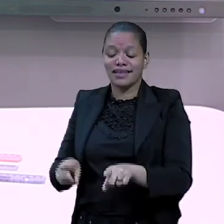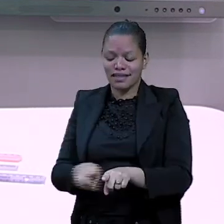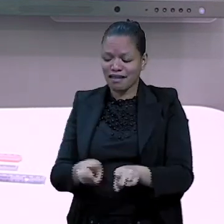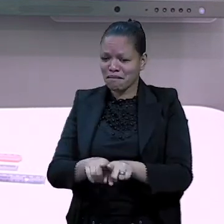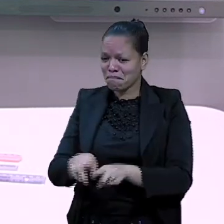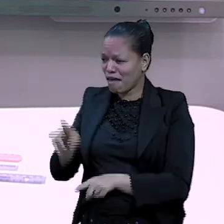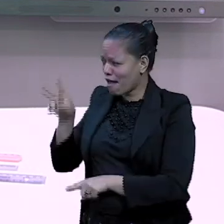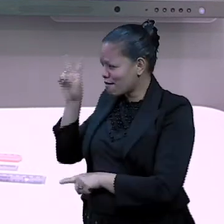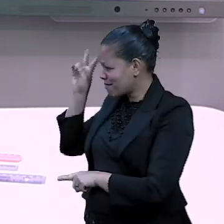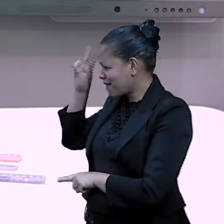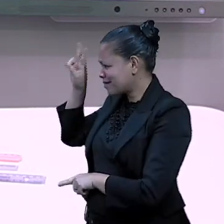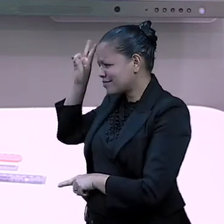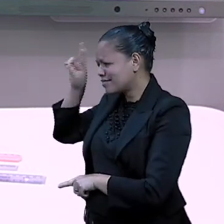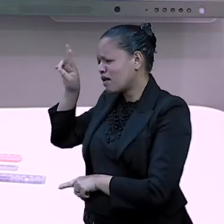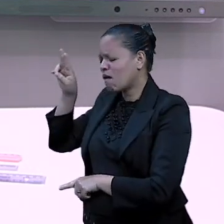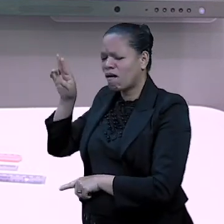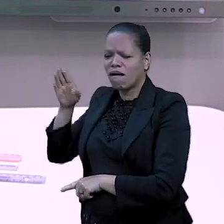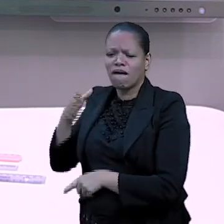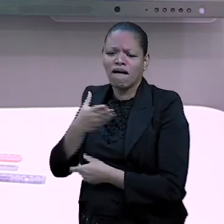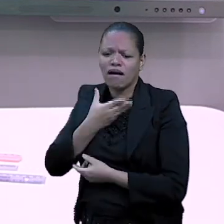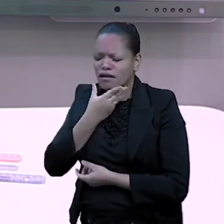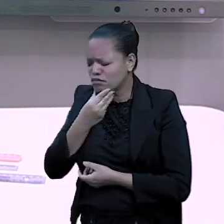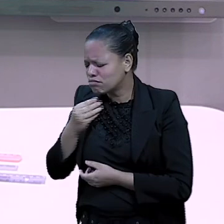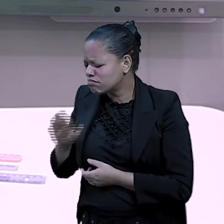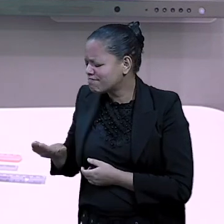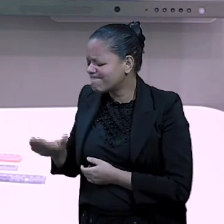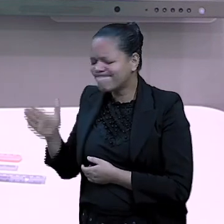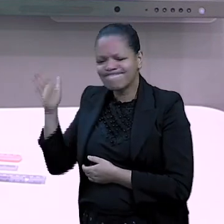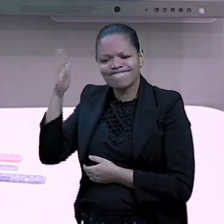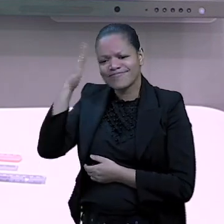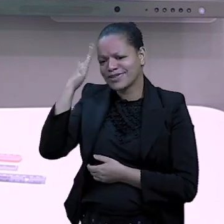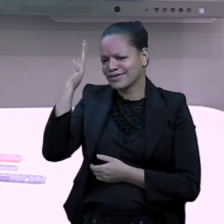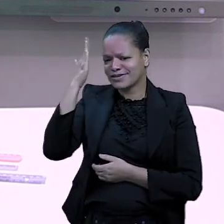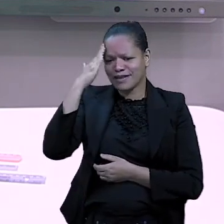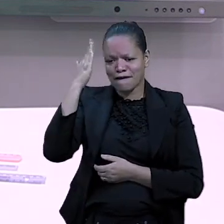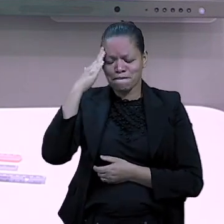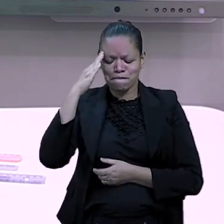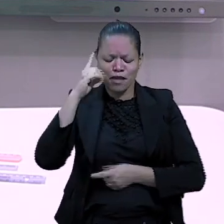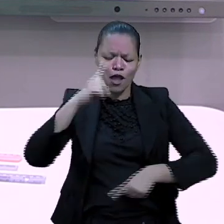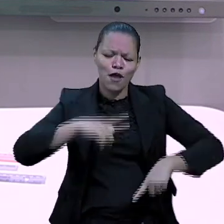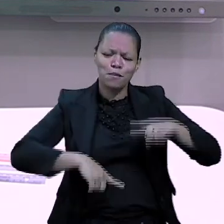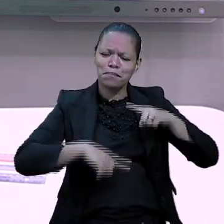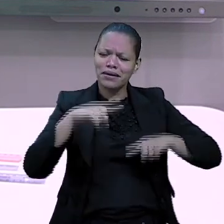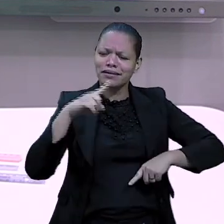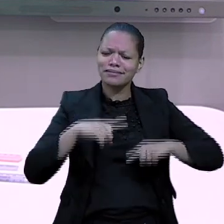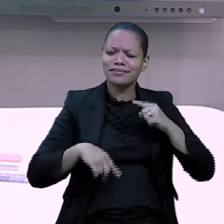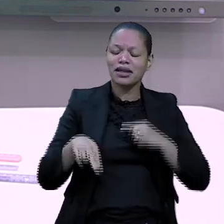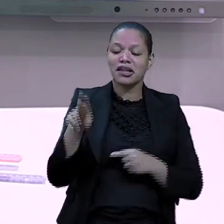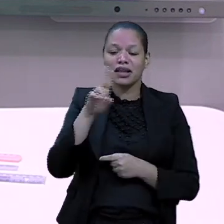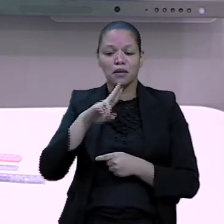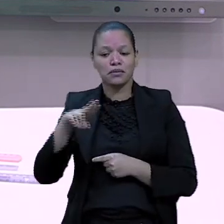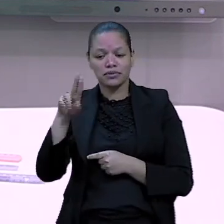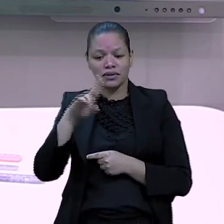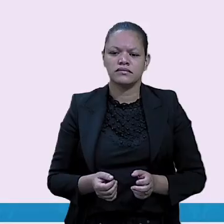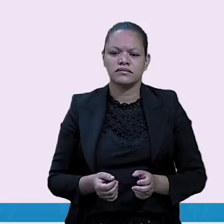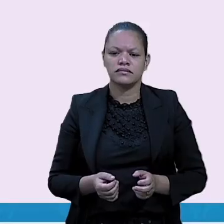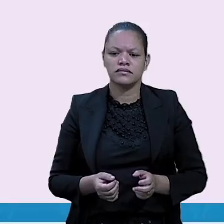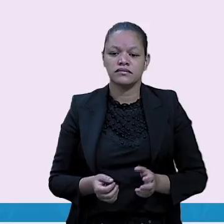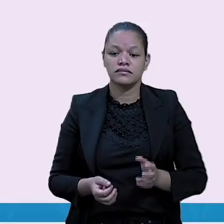chamava aquele objeto que a mamãe usou, né, a fita métrica. E na aula de hoje a gente vai poder aprender um pouco sobre